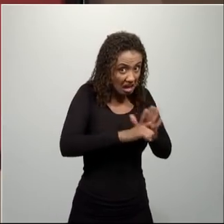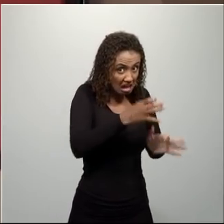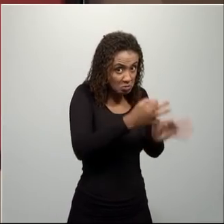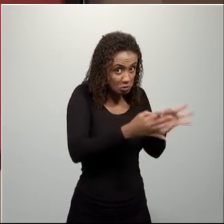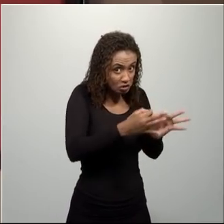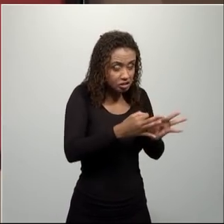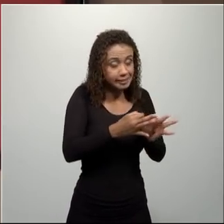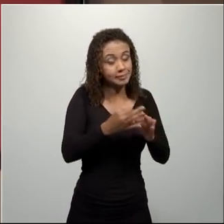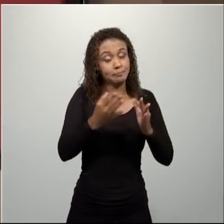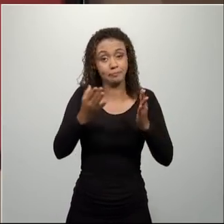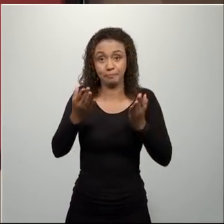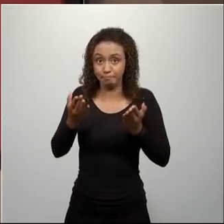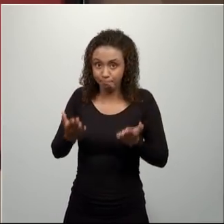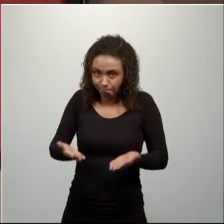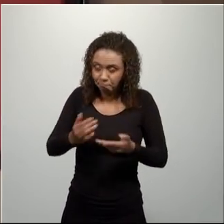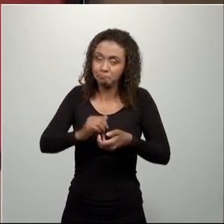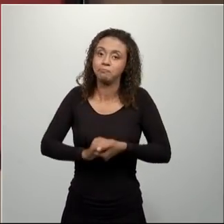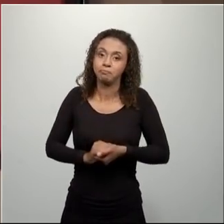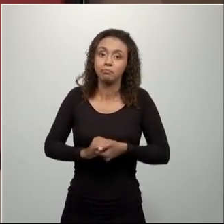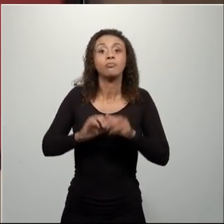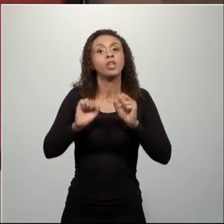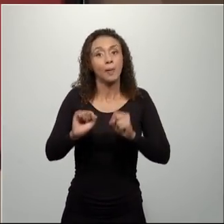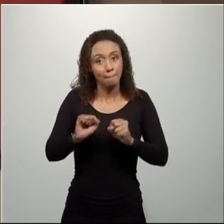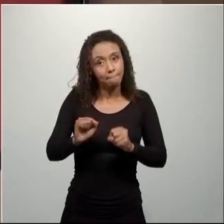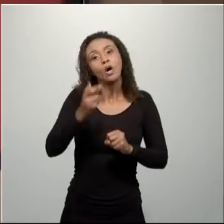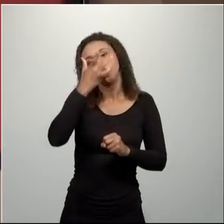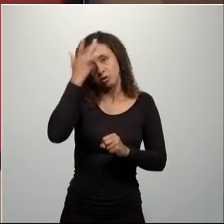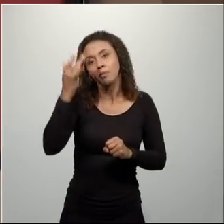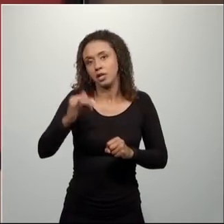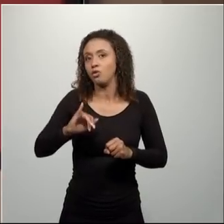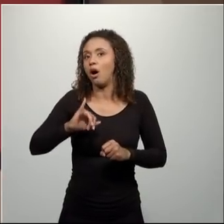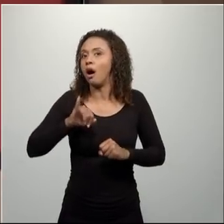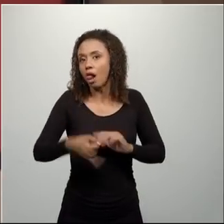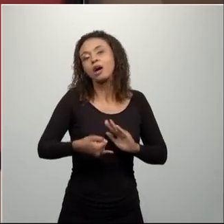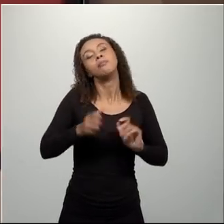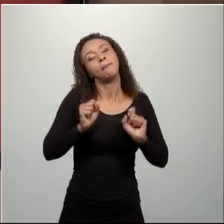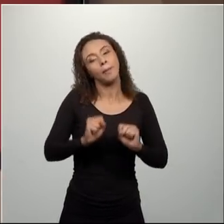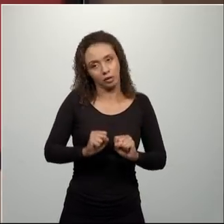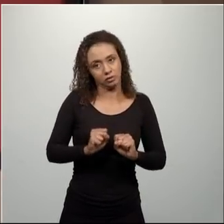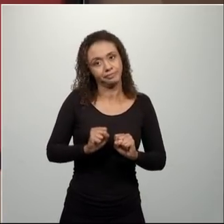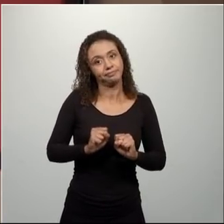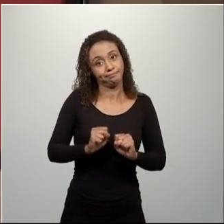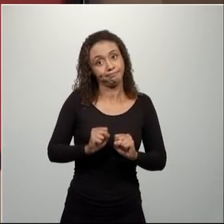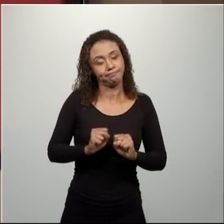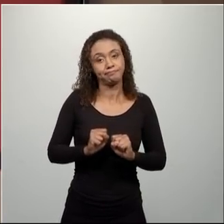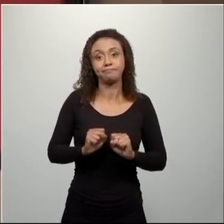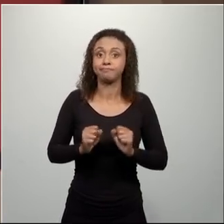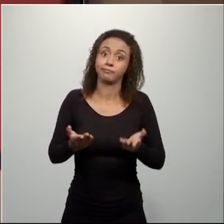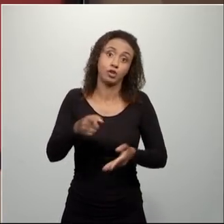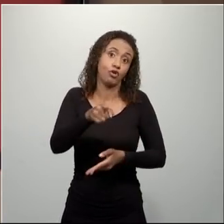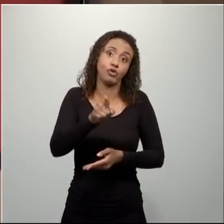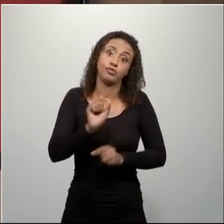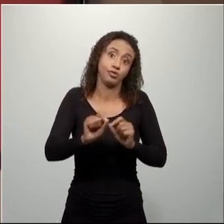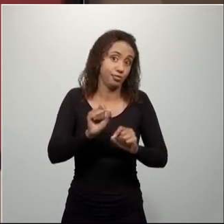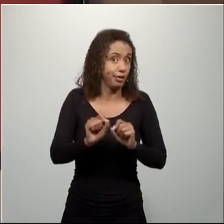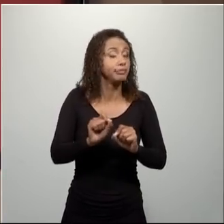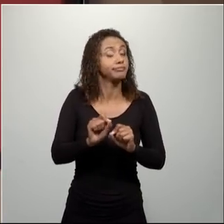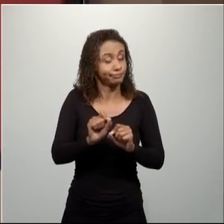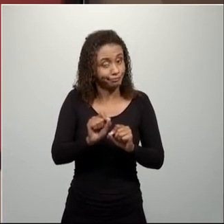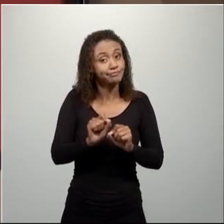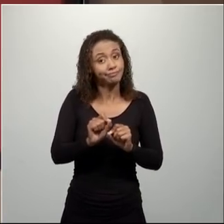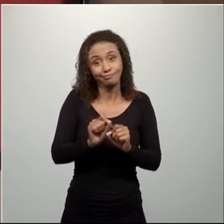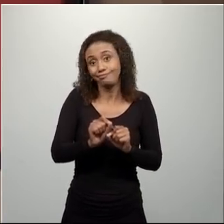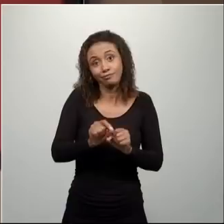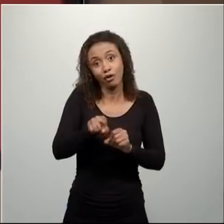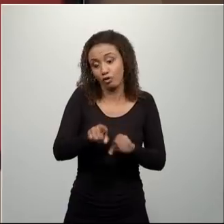a com um problema intencionado pode afinal de contas você é um nó na rede outros